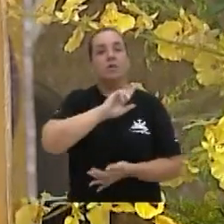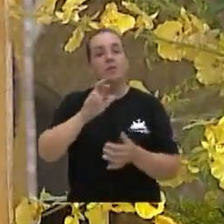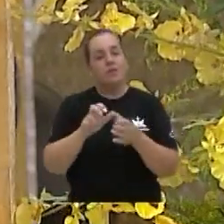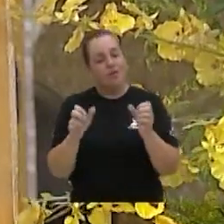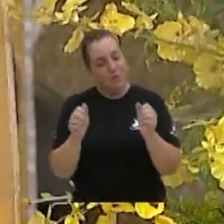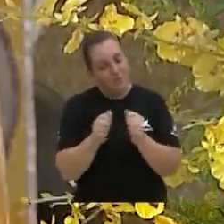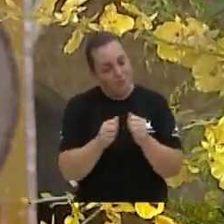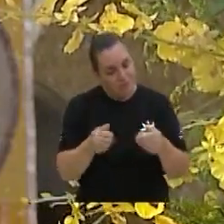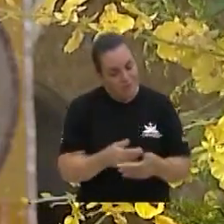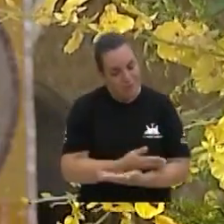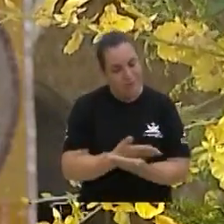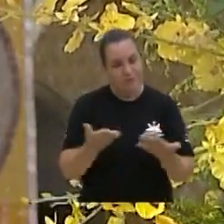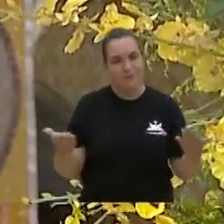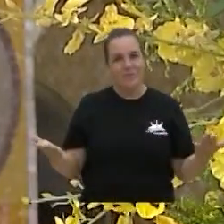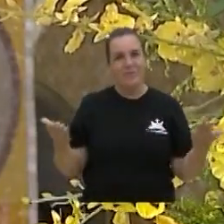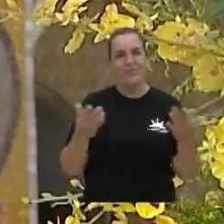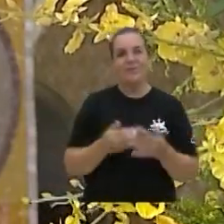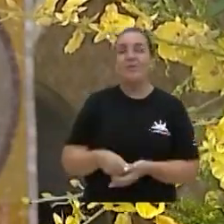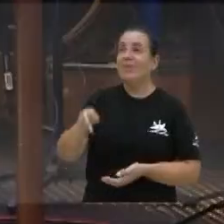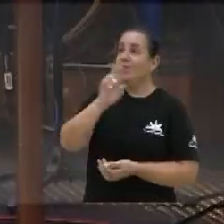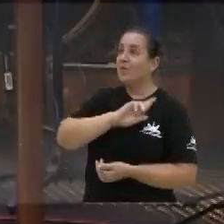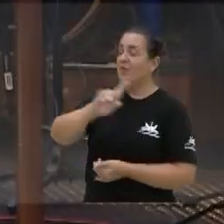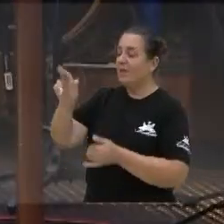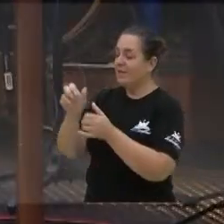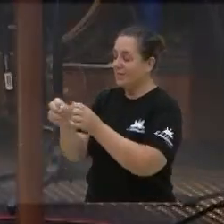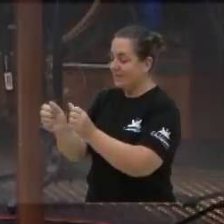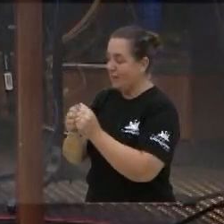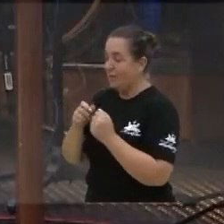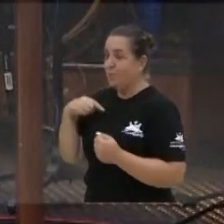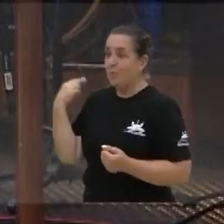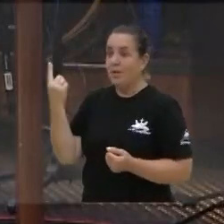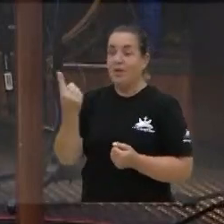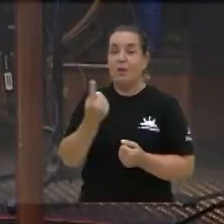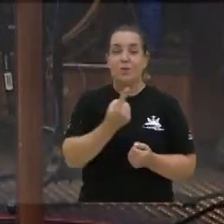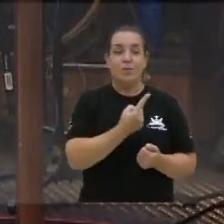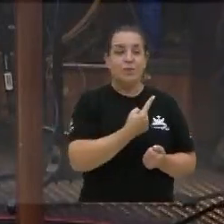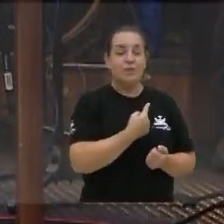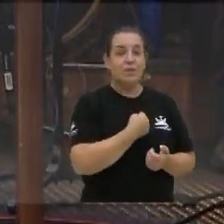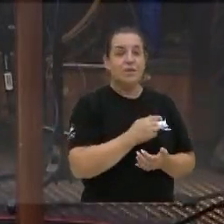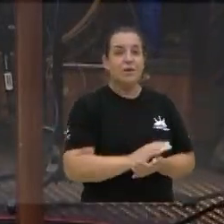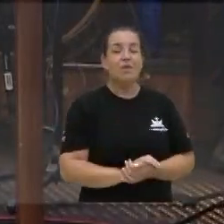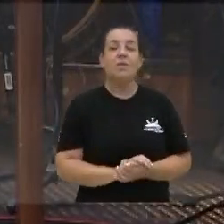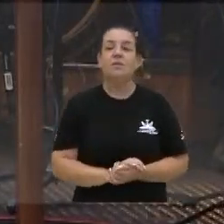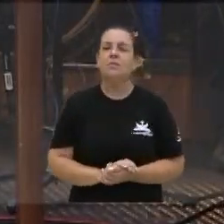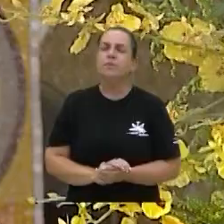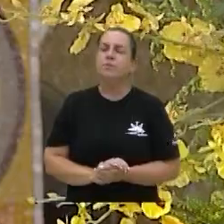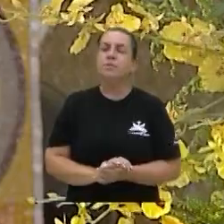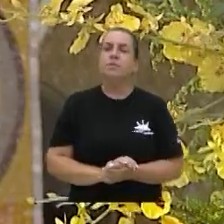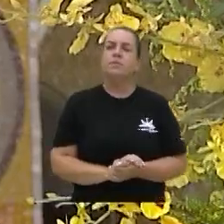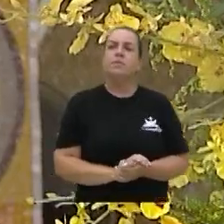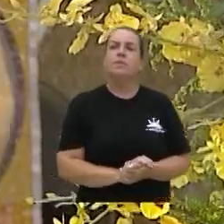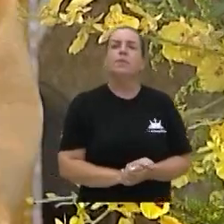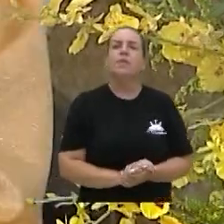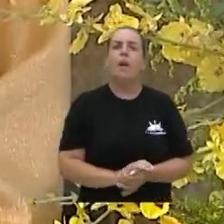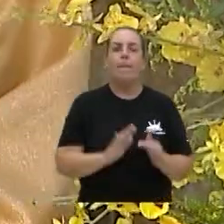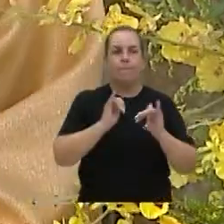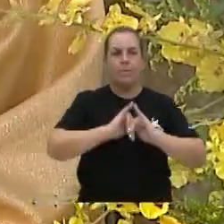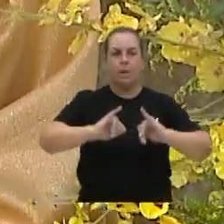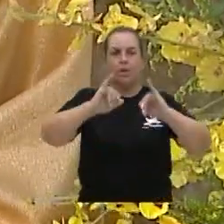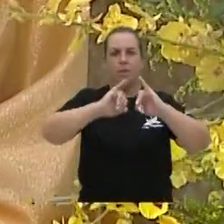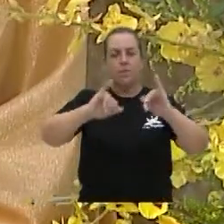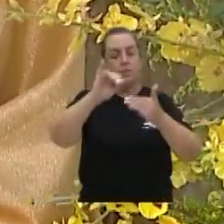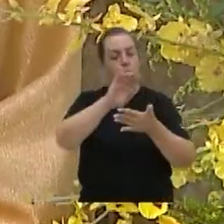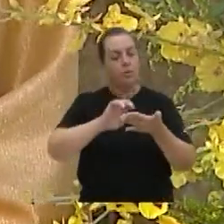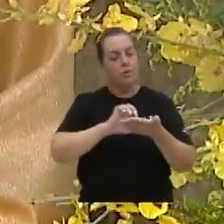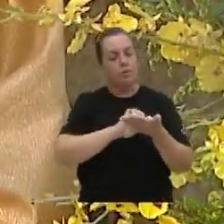Senhor esteja convosco, Ele está no meio de nós. Proclamação